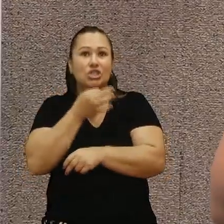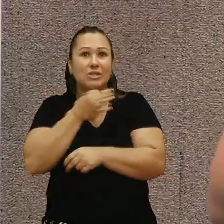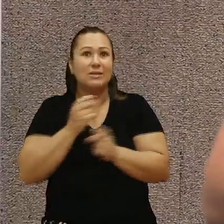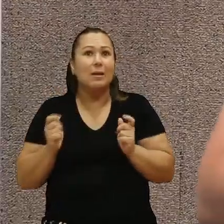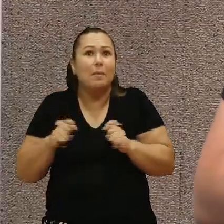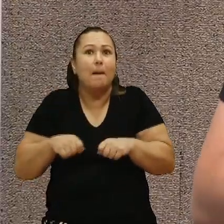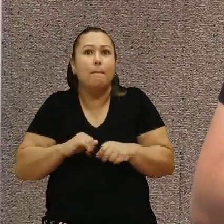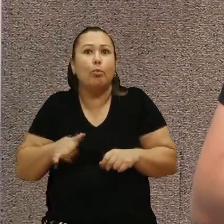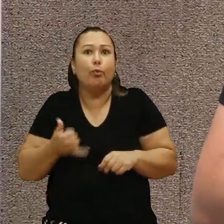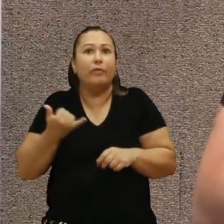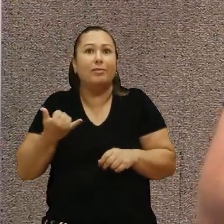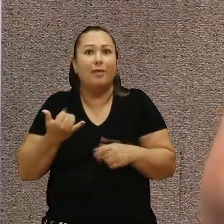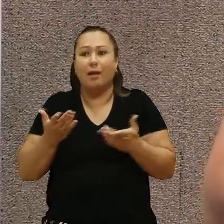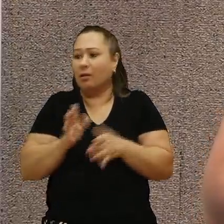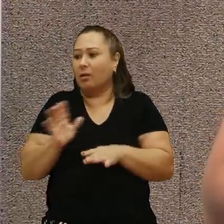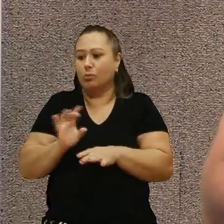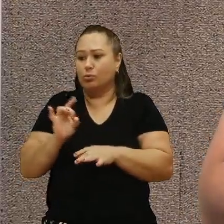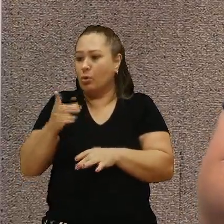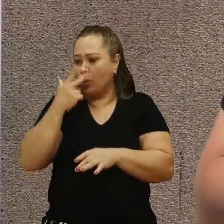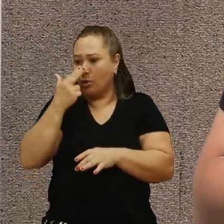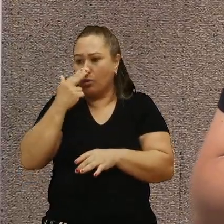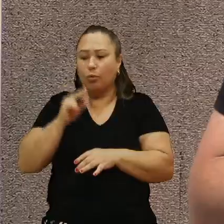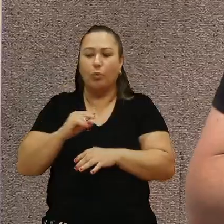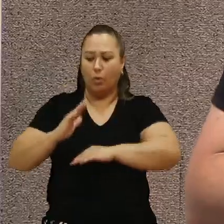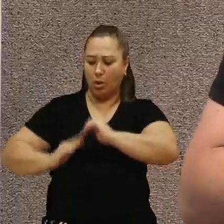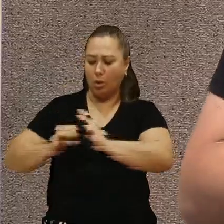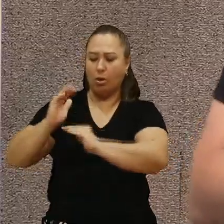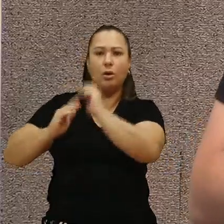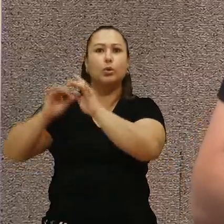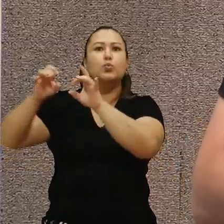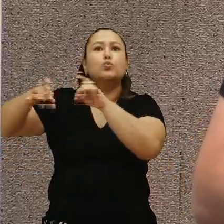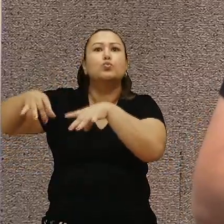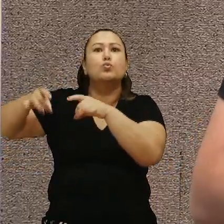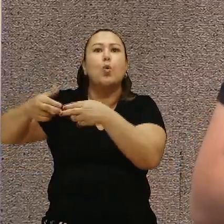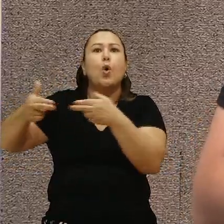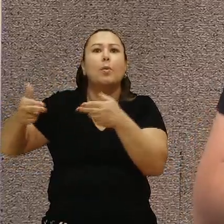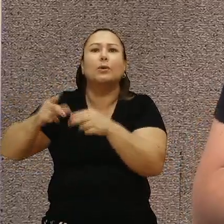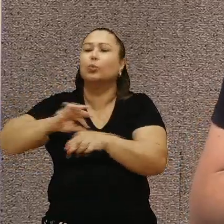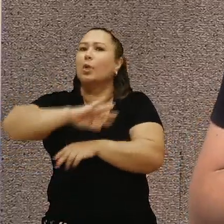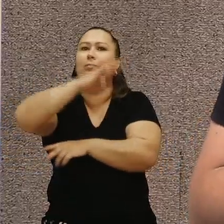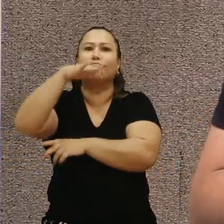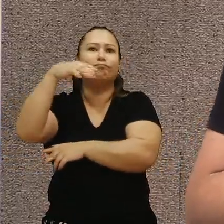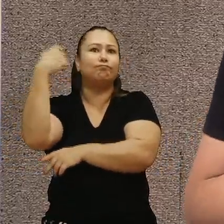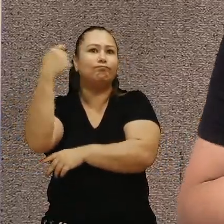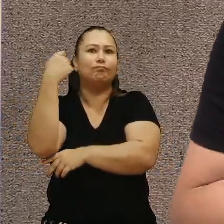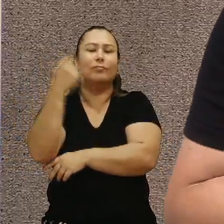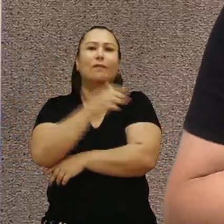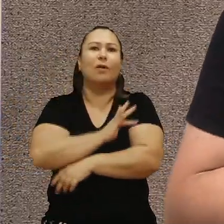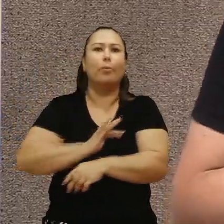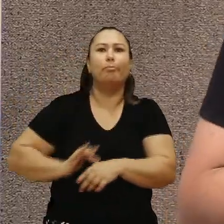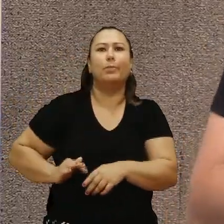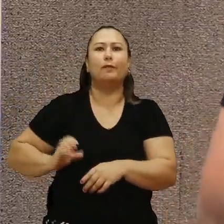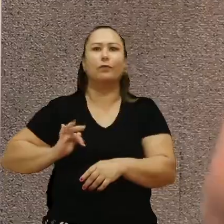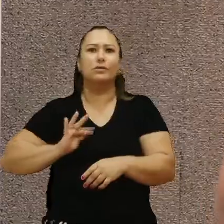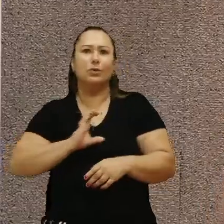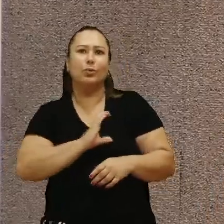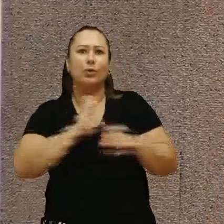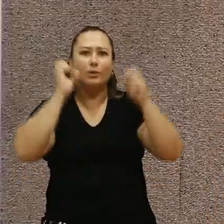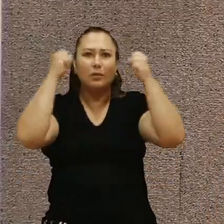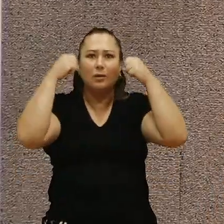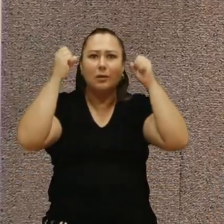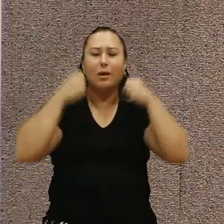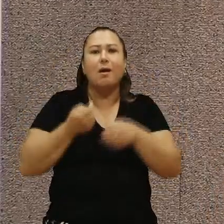possa não beneficiar apenas o resíduo da construção civil que é produzido aqui, mas em toda a serra. Nós temos Farroupilha, temos Flores da Cunha, Antônio Prado,